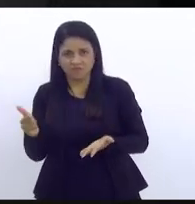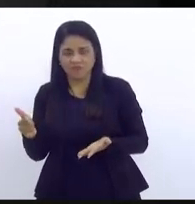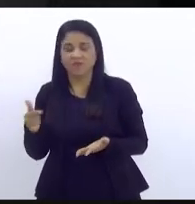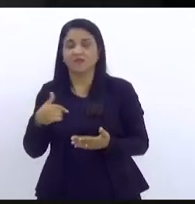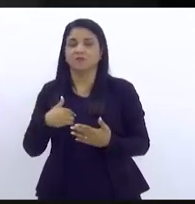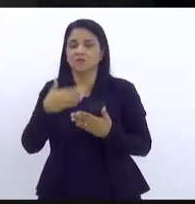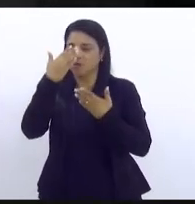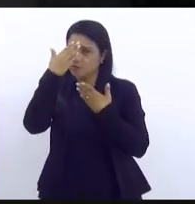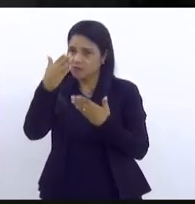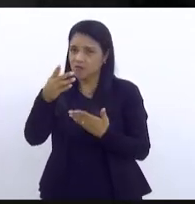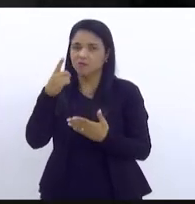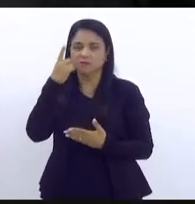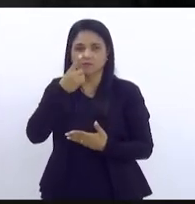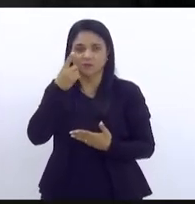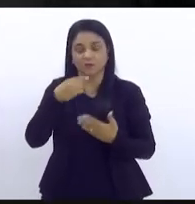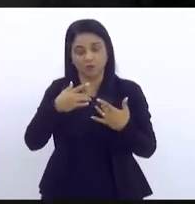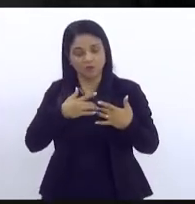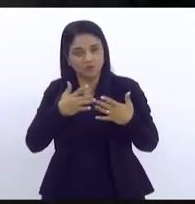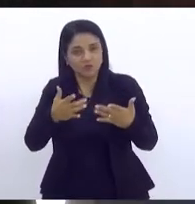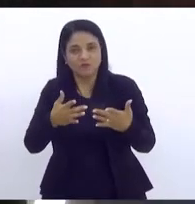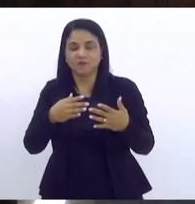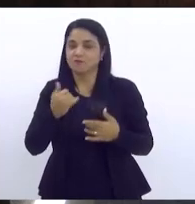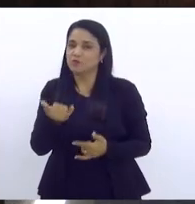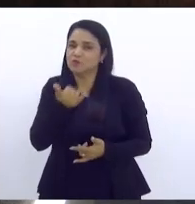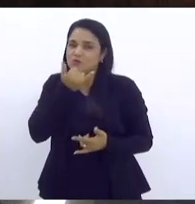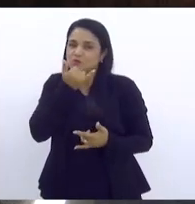e desculpa a